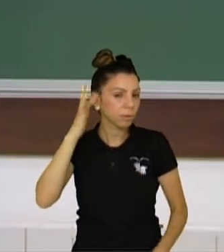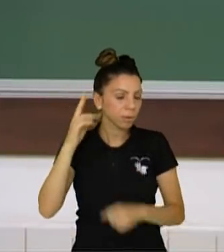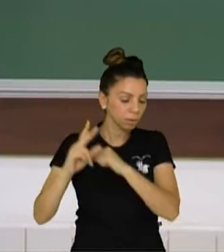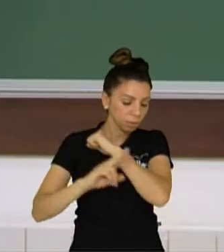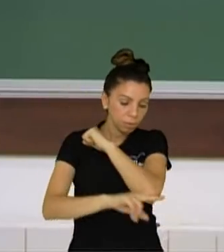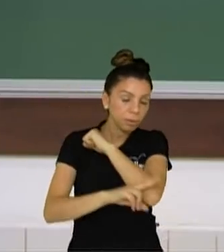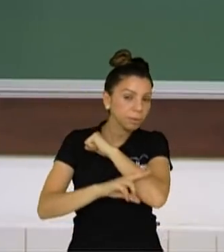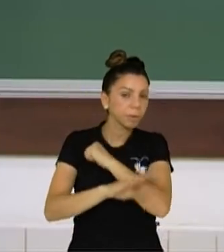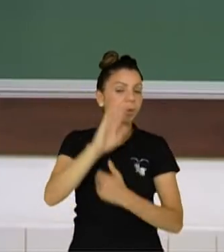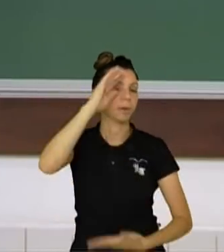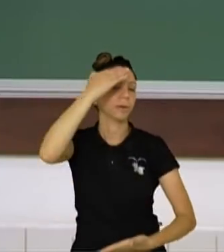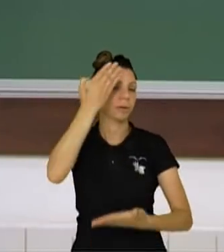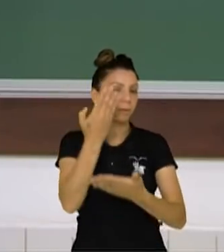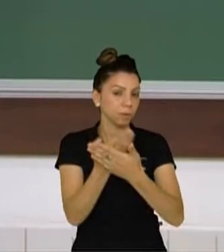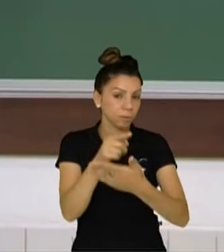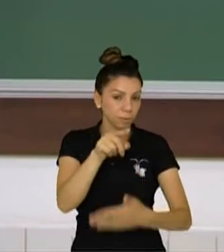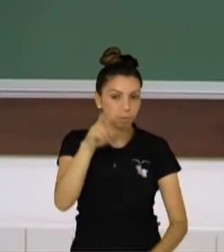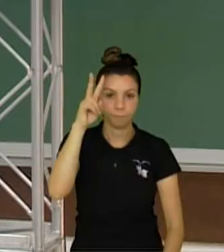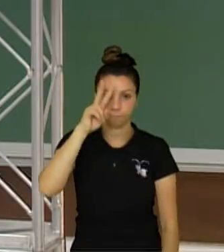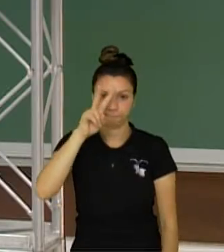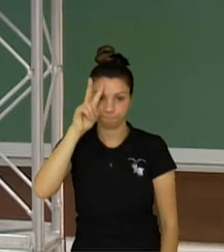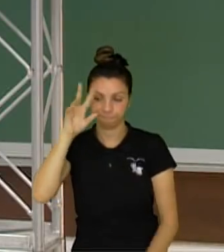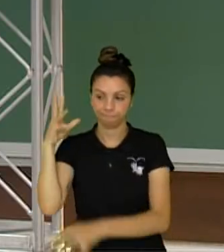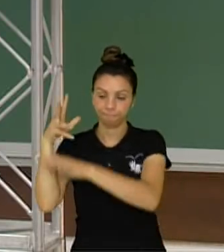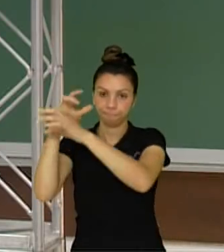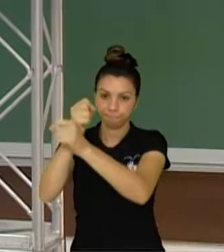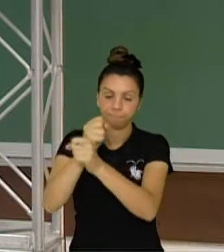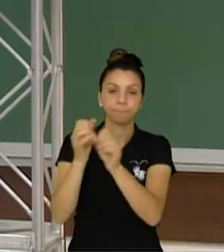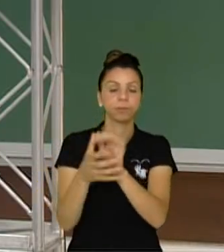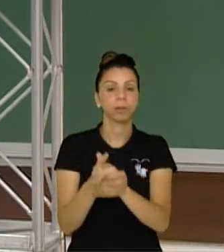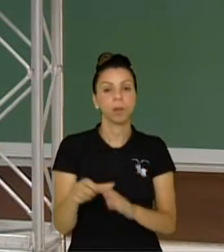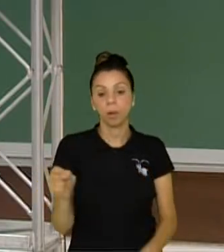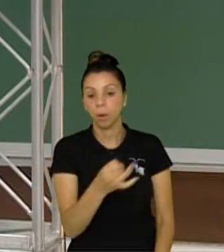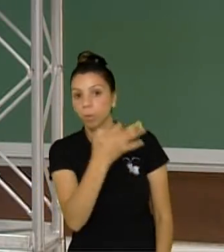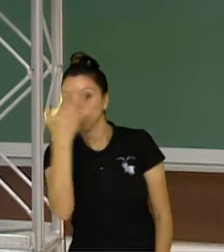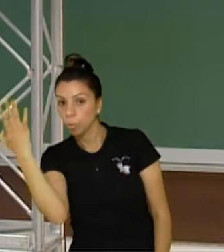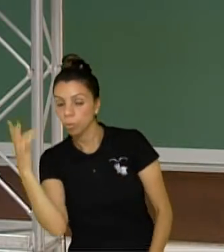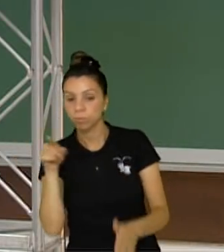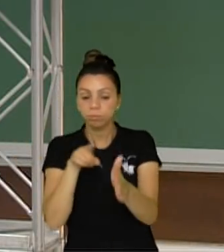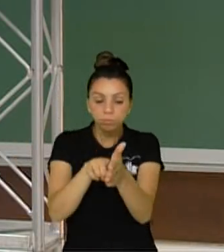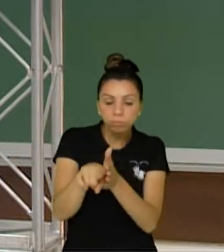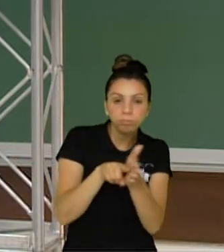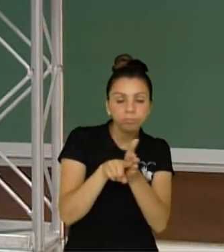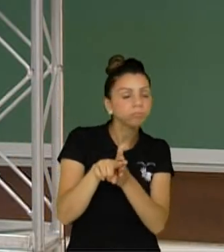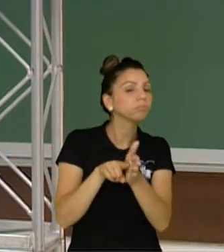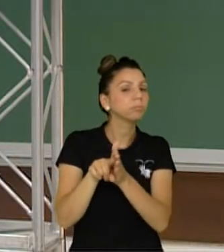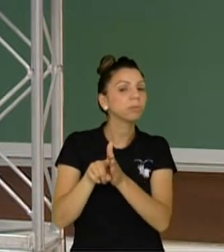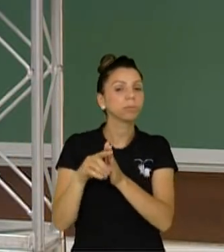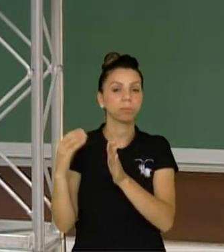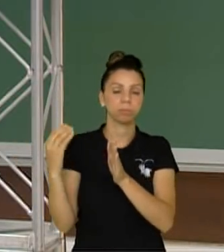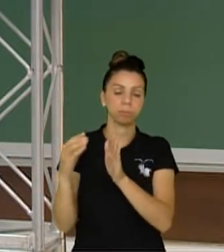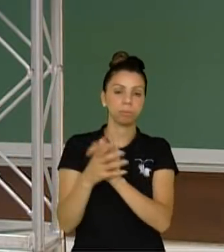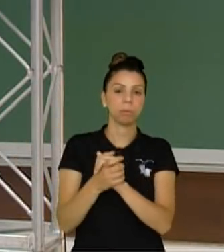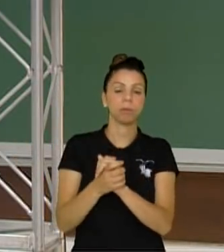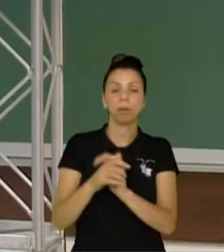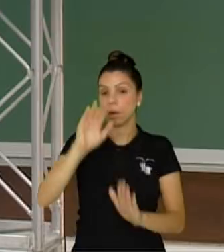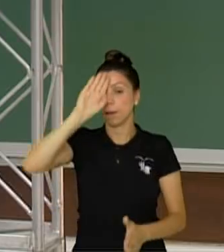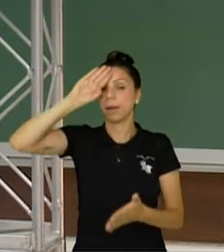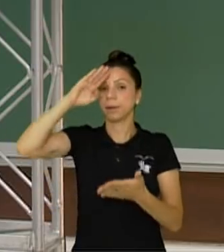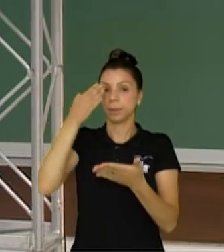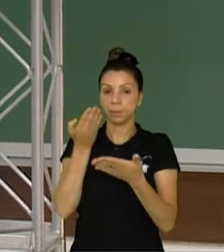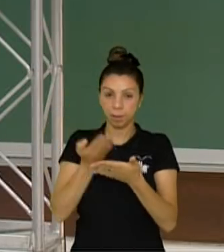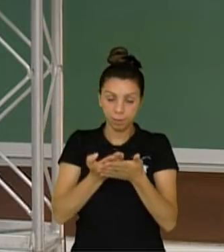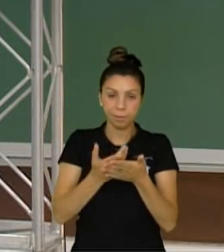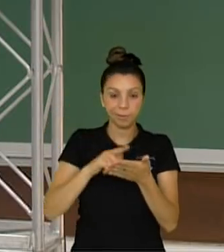acredito que você vai lembrar de que alguns pensadores acreditavam bem nessa ideia